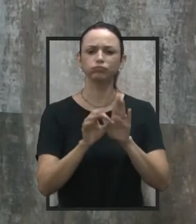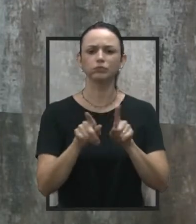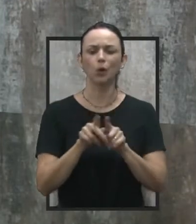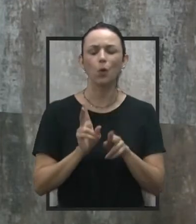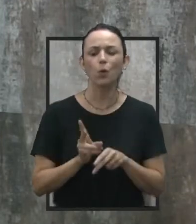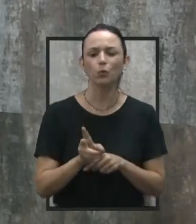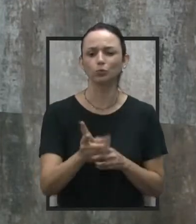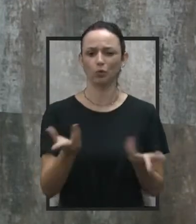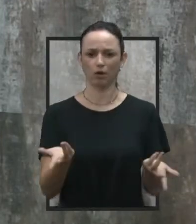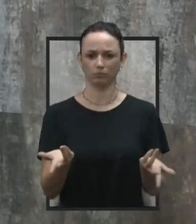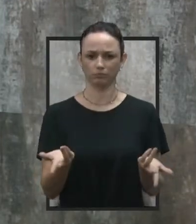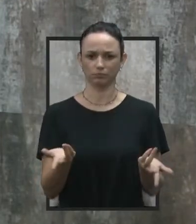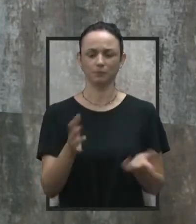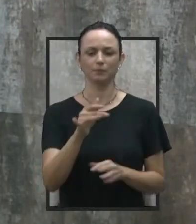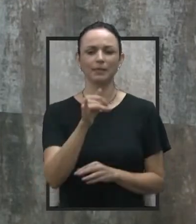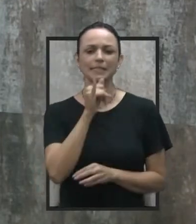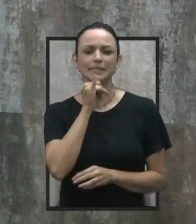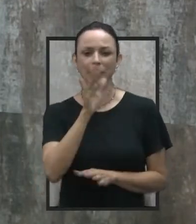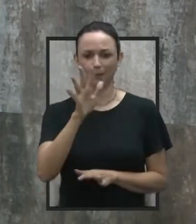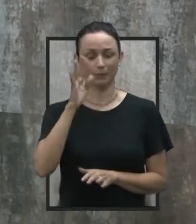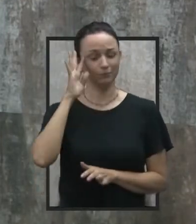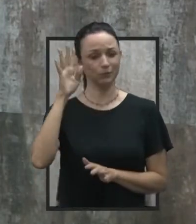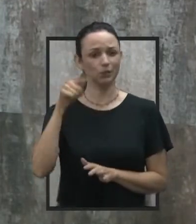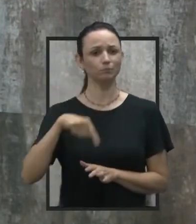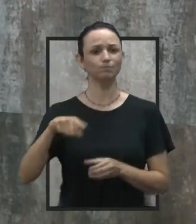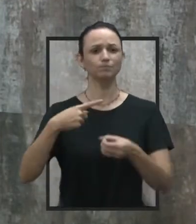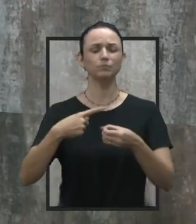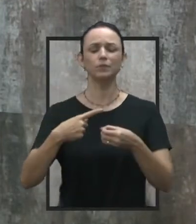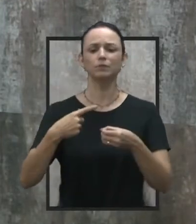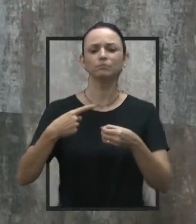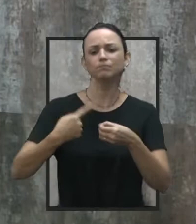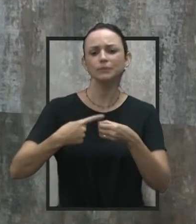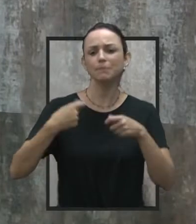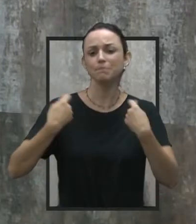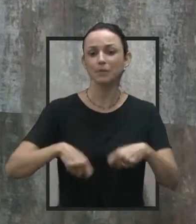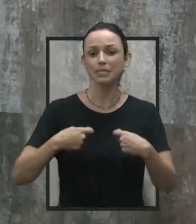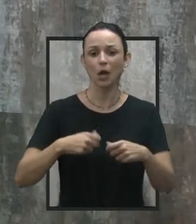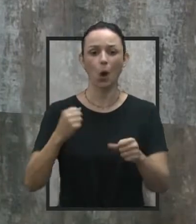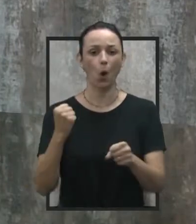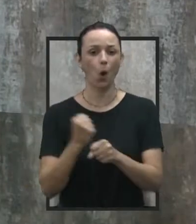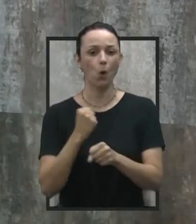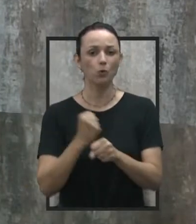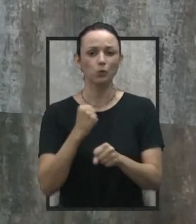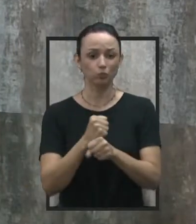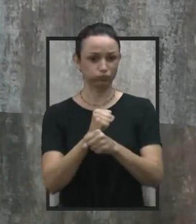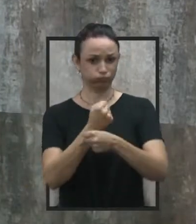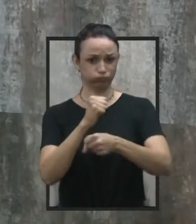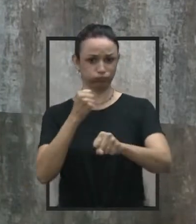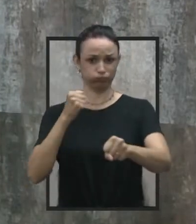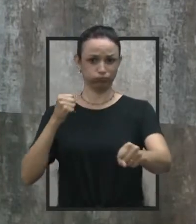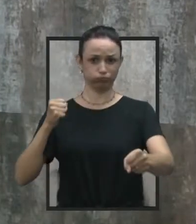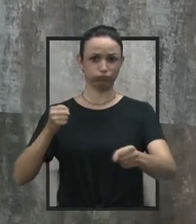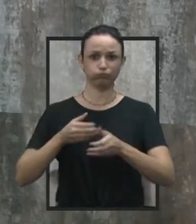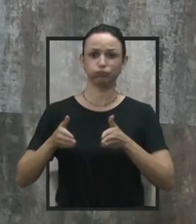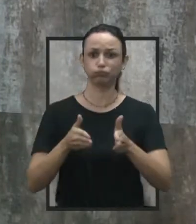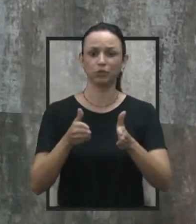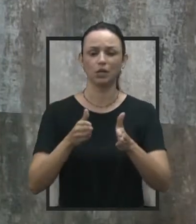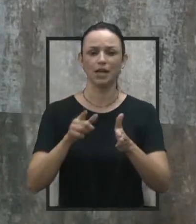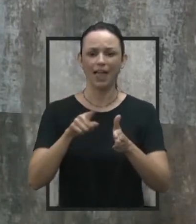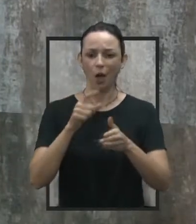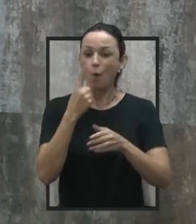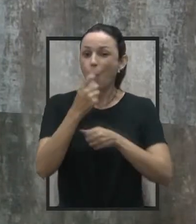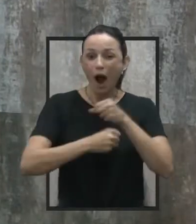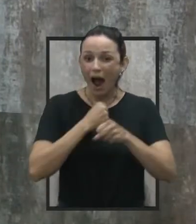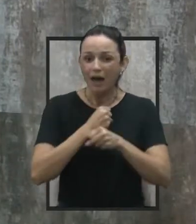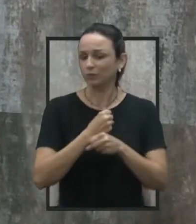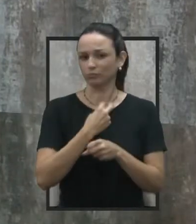caráter continuado. Significa, imaginem que o município precise ou queira construir uma obra viária. Isso não se faz